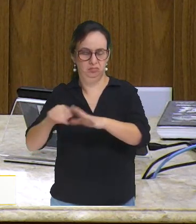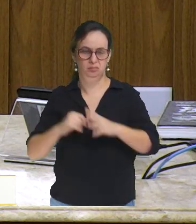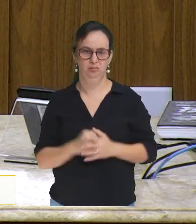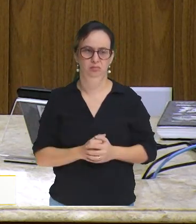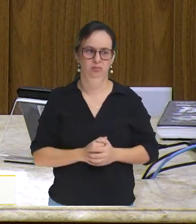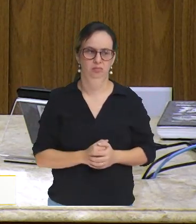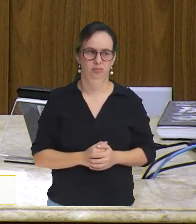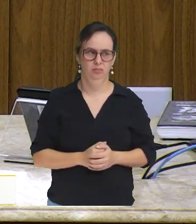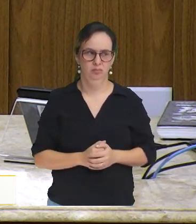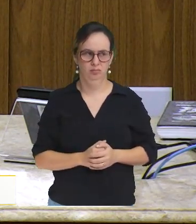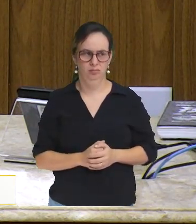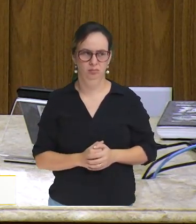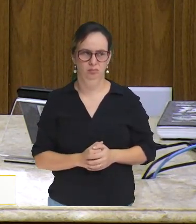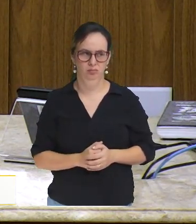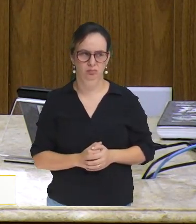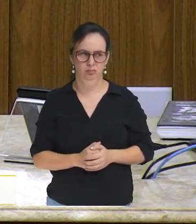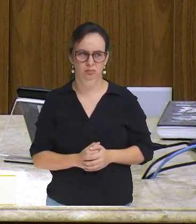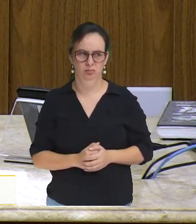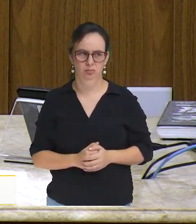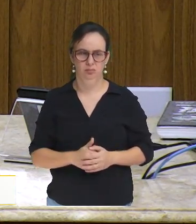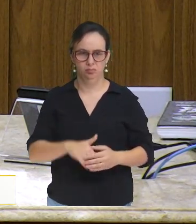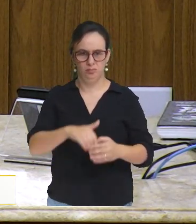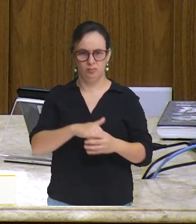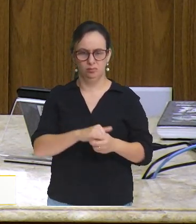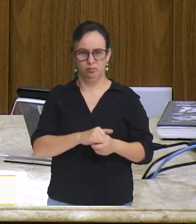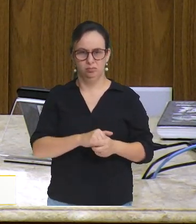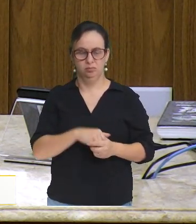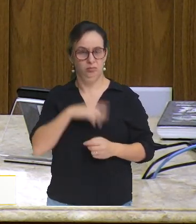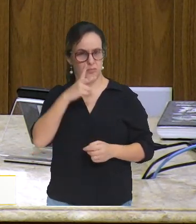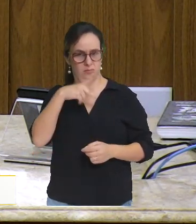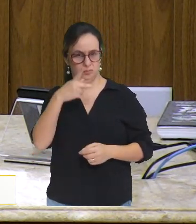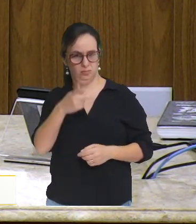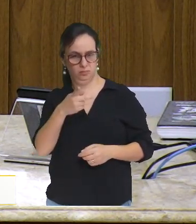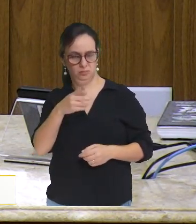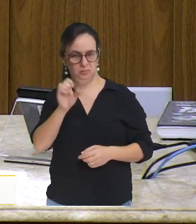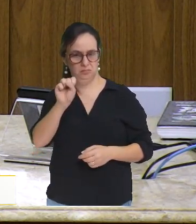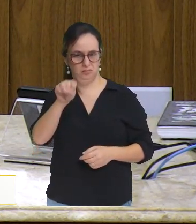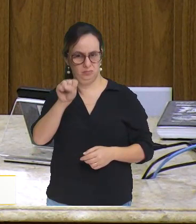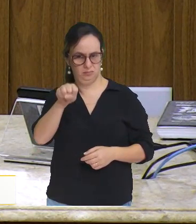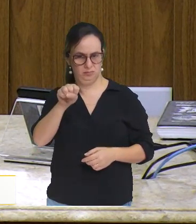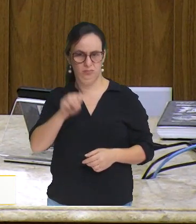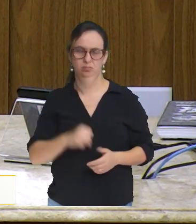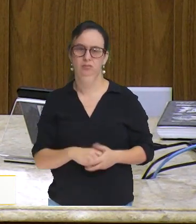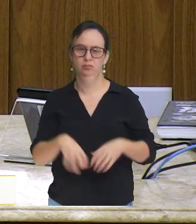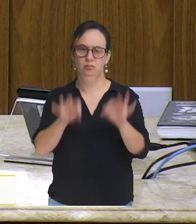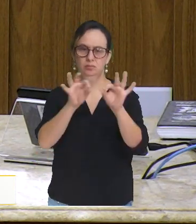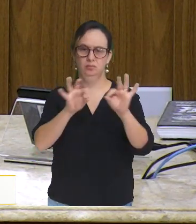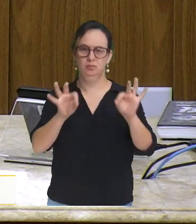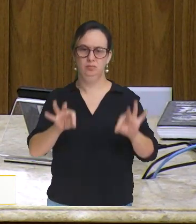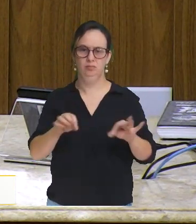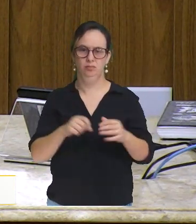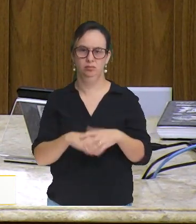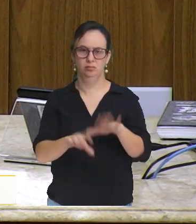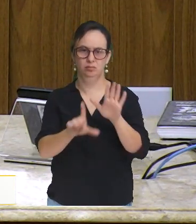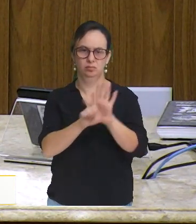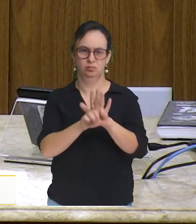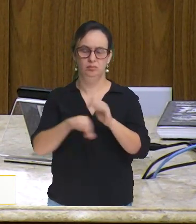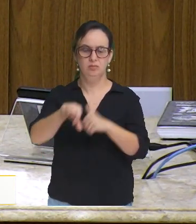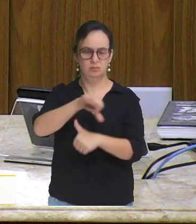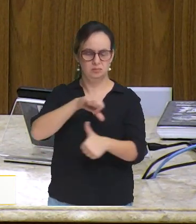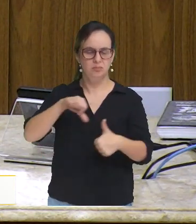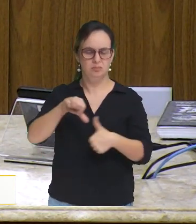eu encaminho a votação, sim, para esse projeto de lei, para que essa permuta seja realizada, uma vez que também